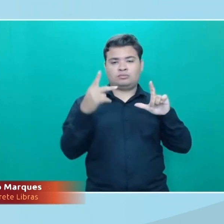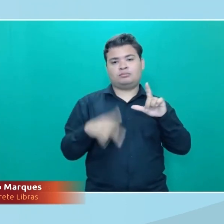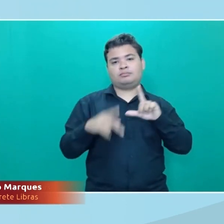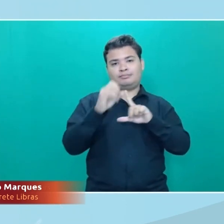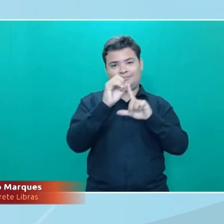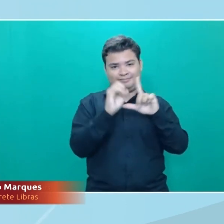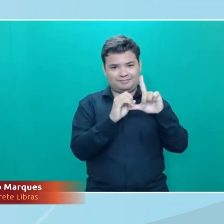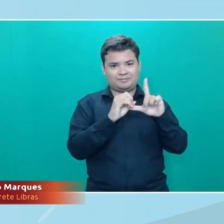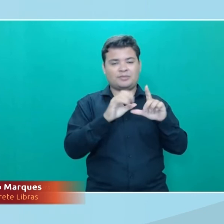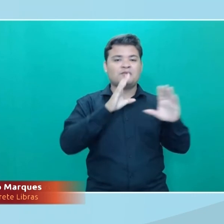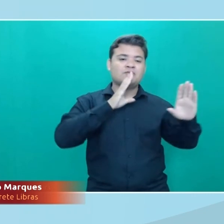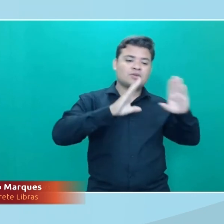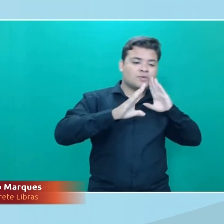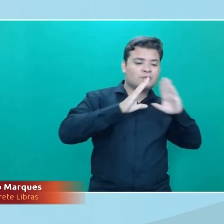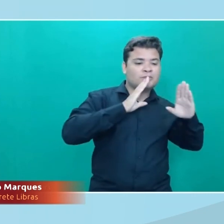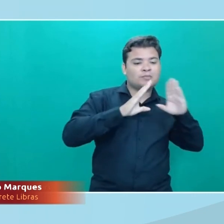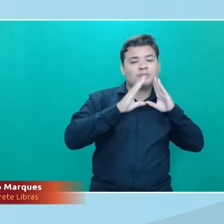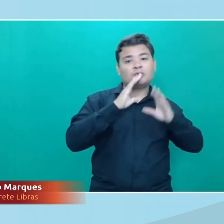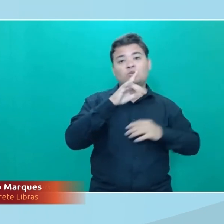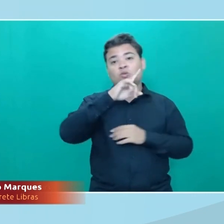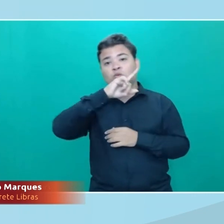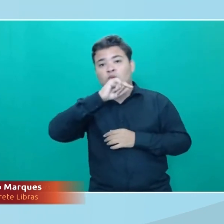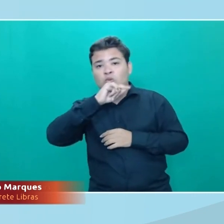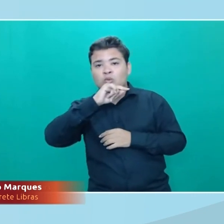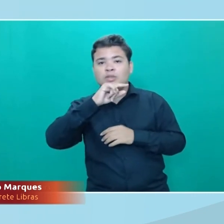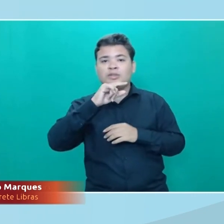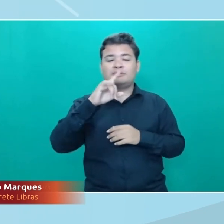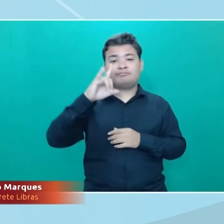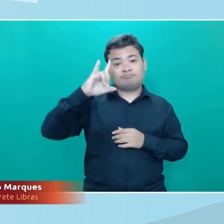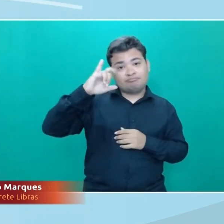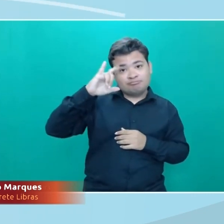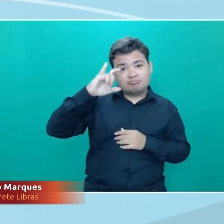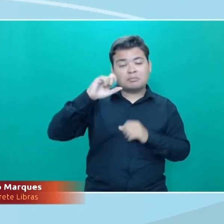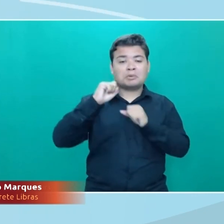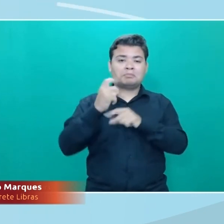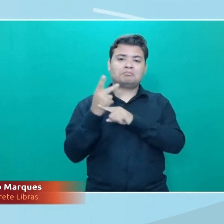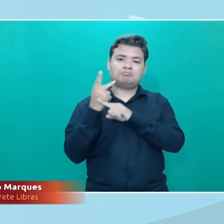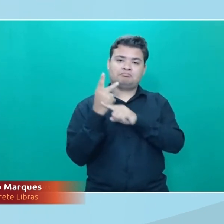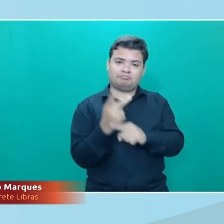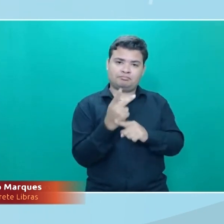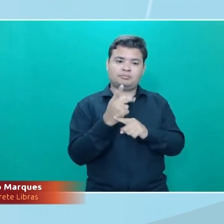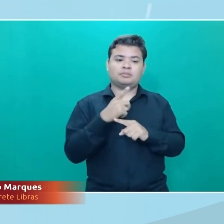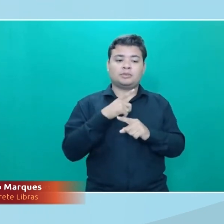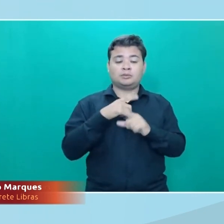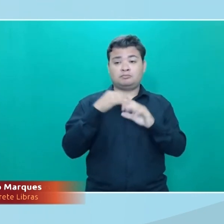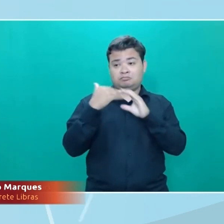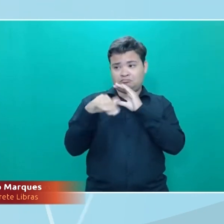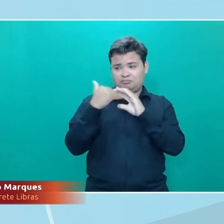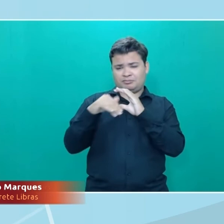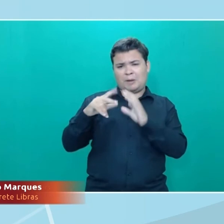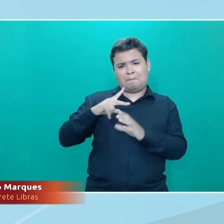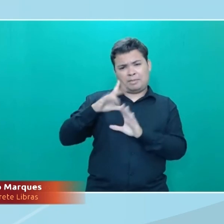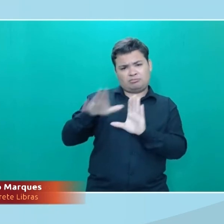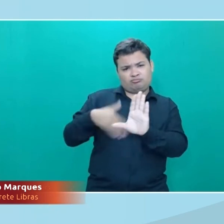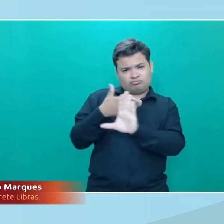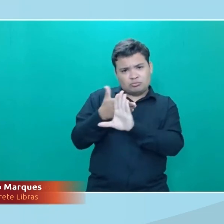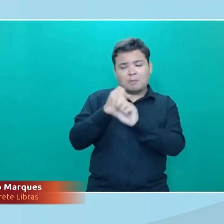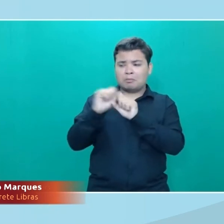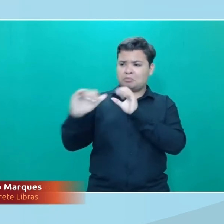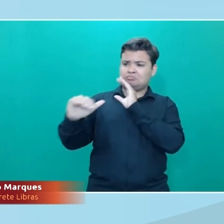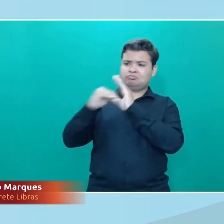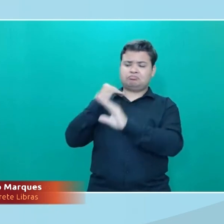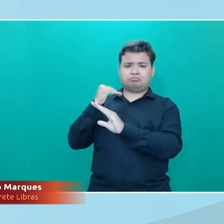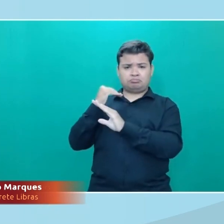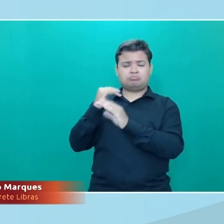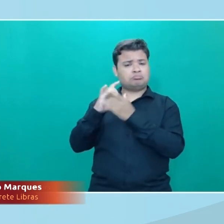no Facebook, Twitter, Instagram, só procurar as mensagens diretas, né, e enviar o seu comentário para a